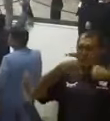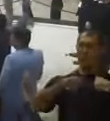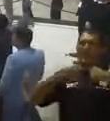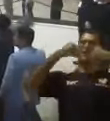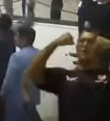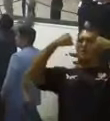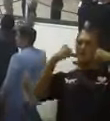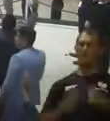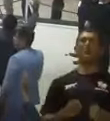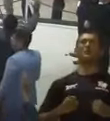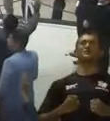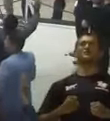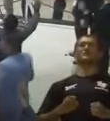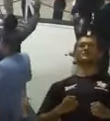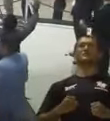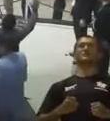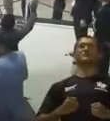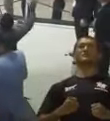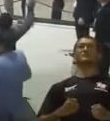eu posso.